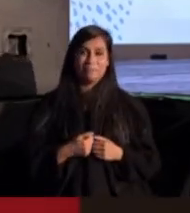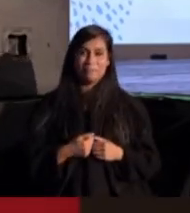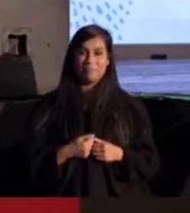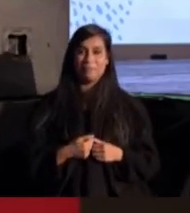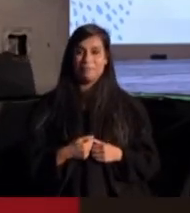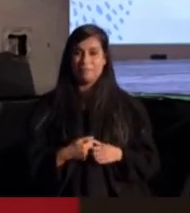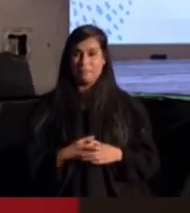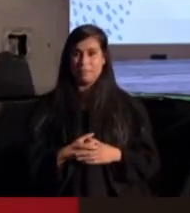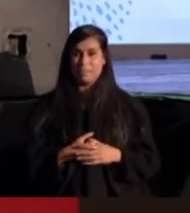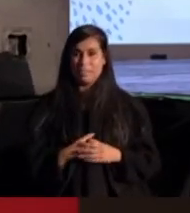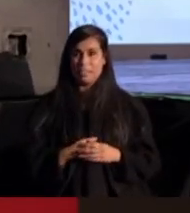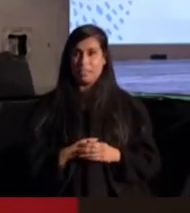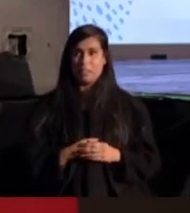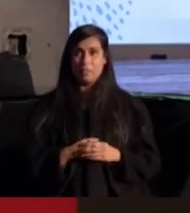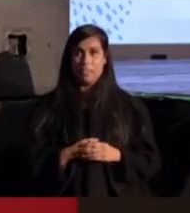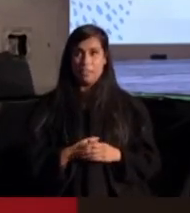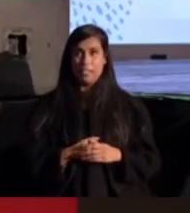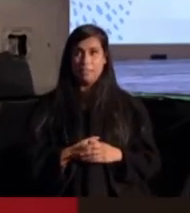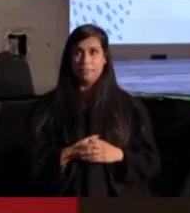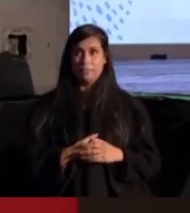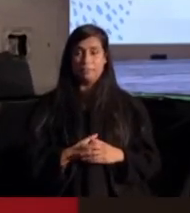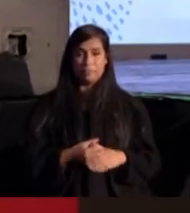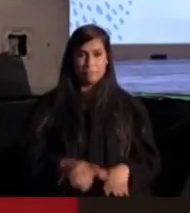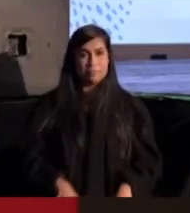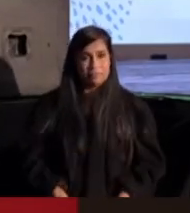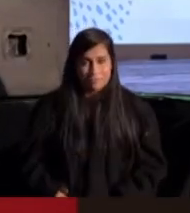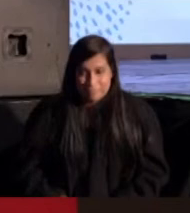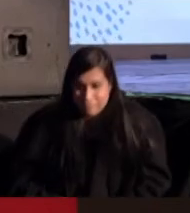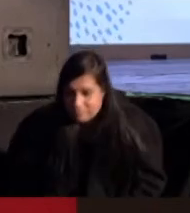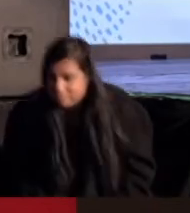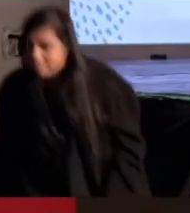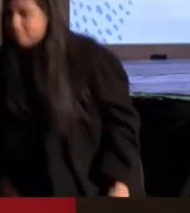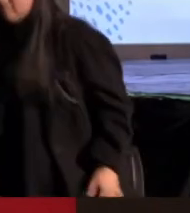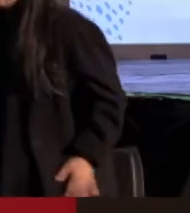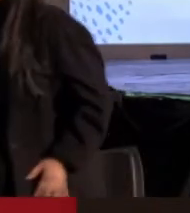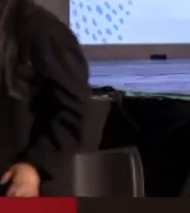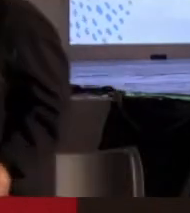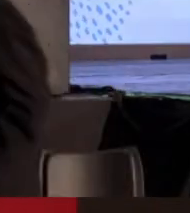é uma satisfação enorme estar aqui nessa noite com vocês,